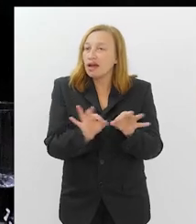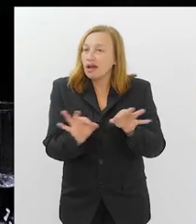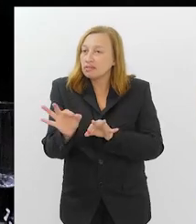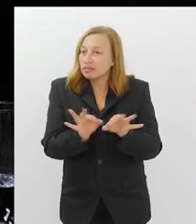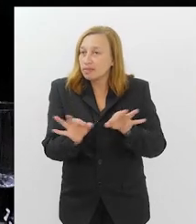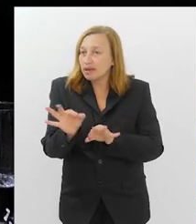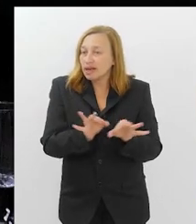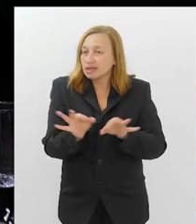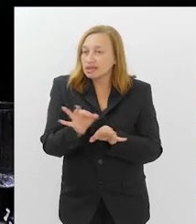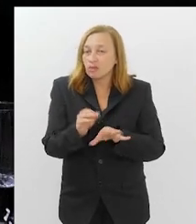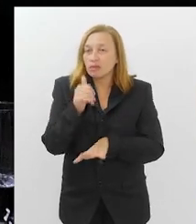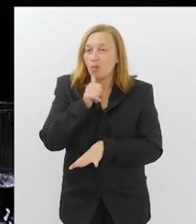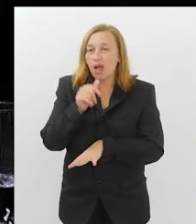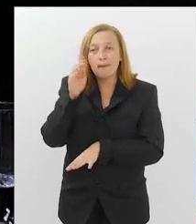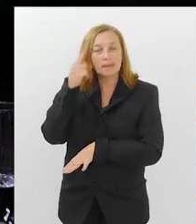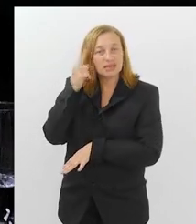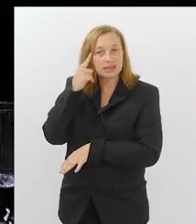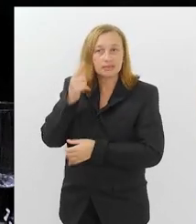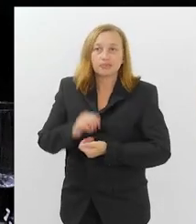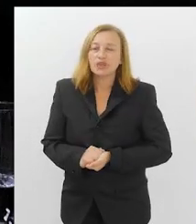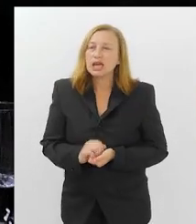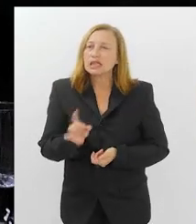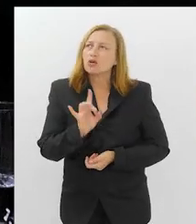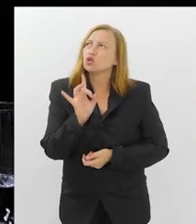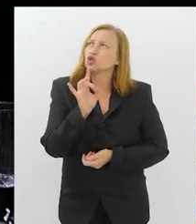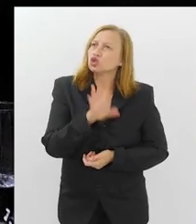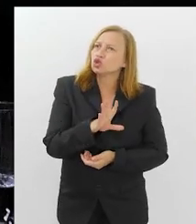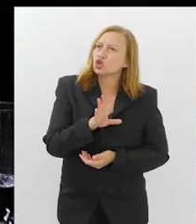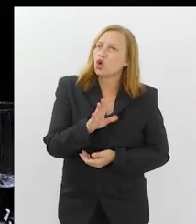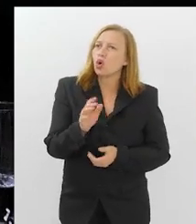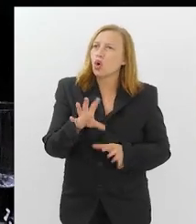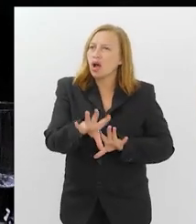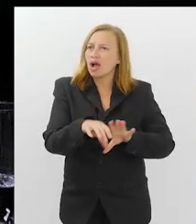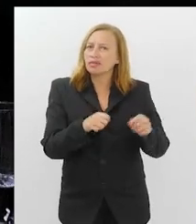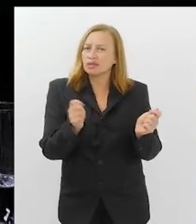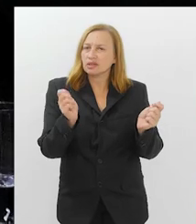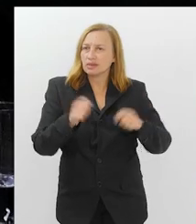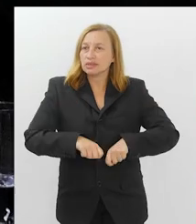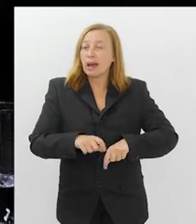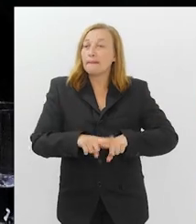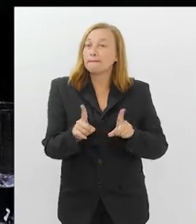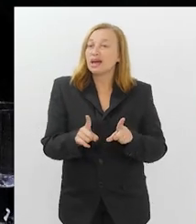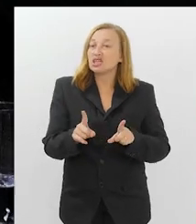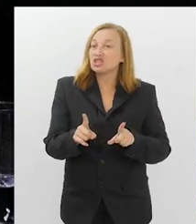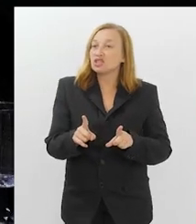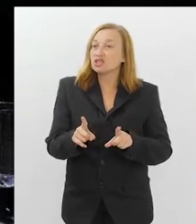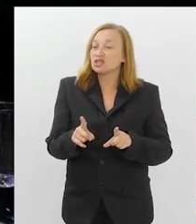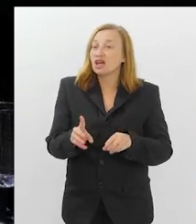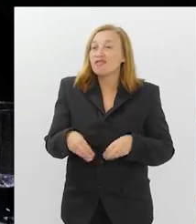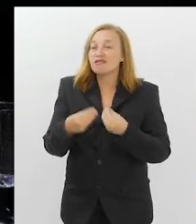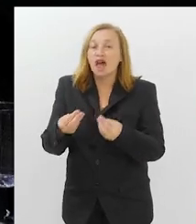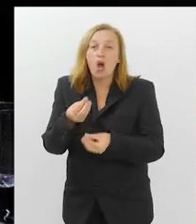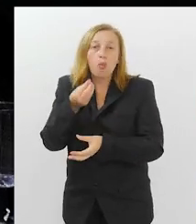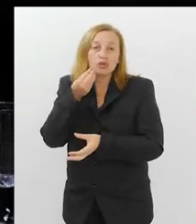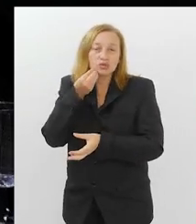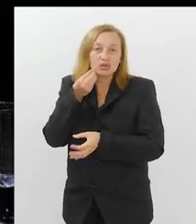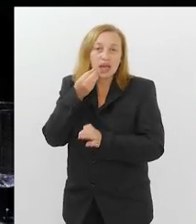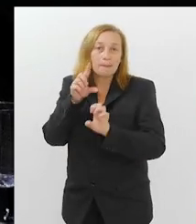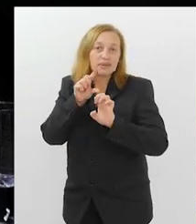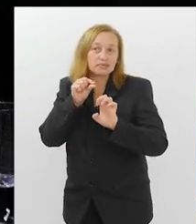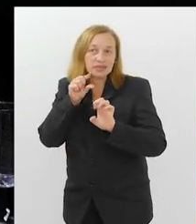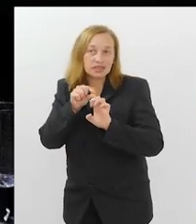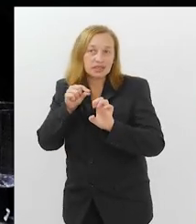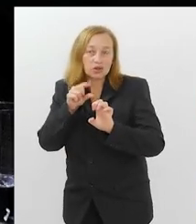Eu preciso pensar nessa mulher. Não só capacitar essa mulher, possibilitar ela a